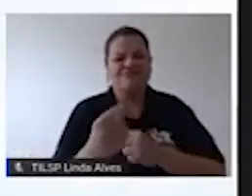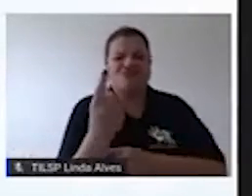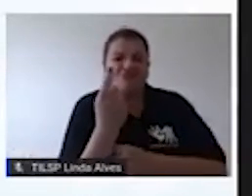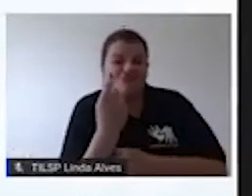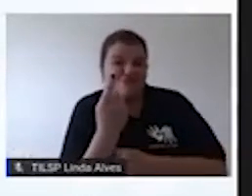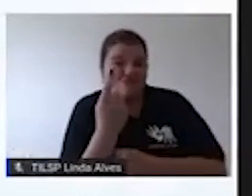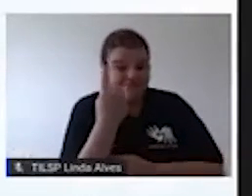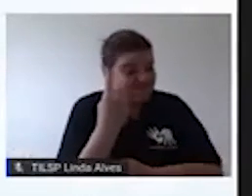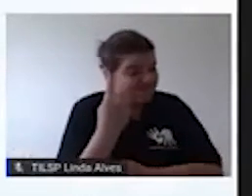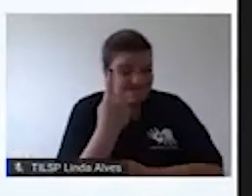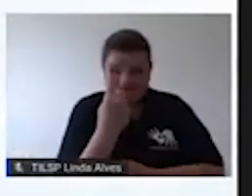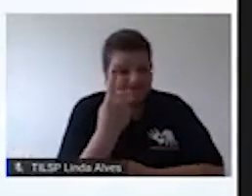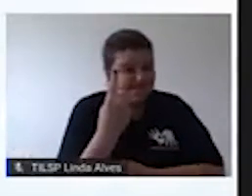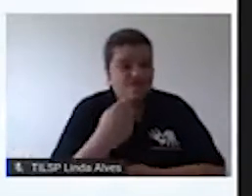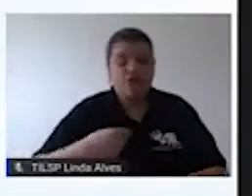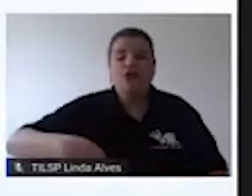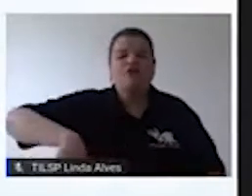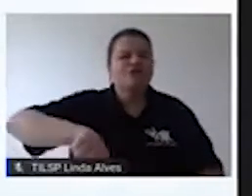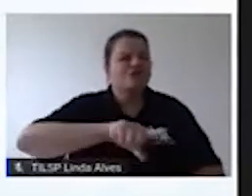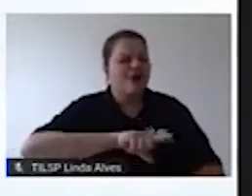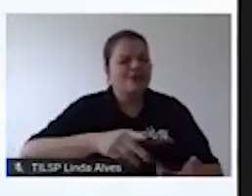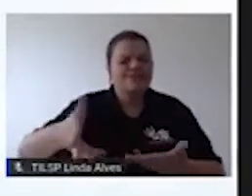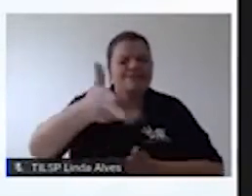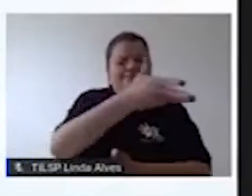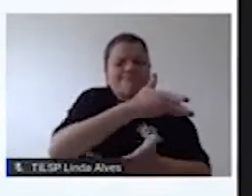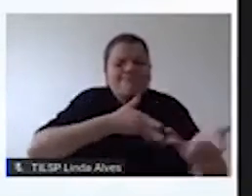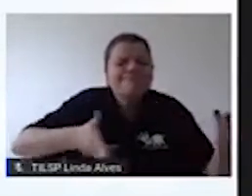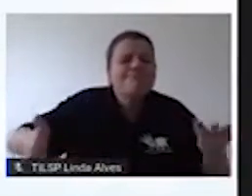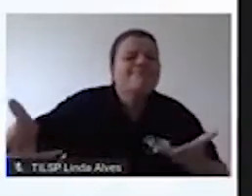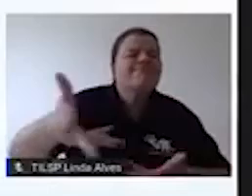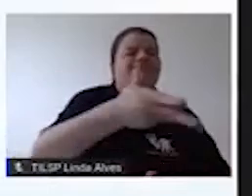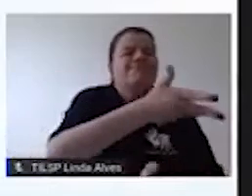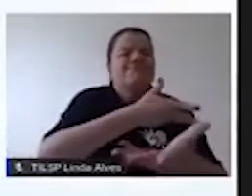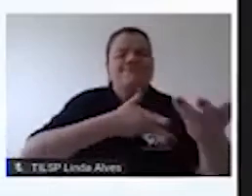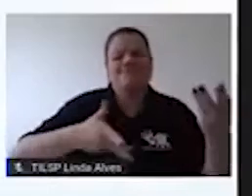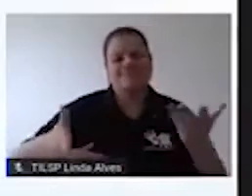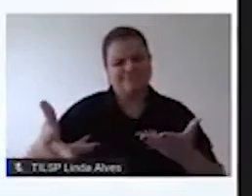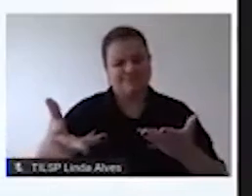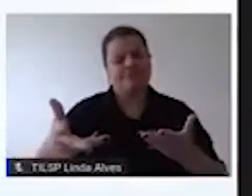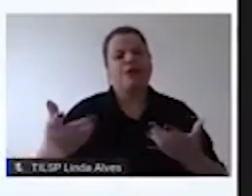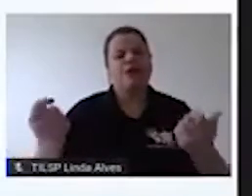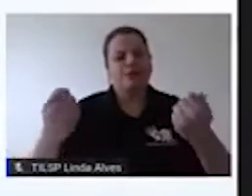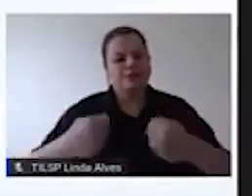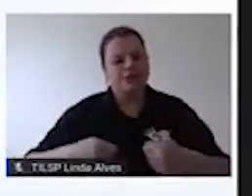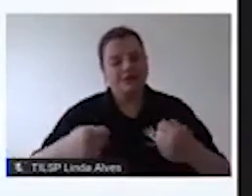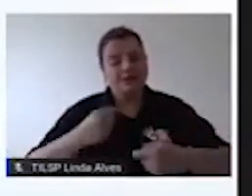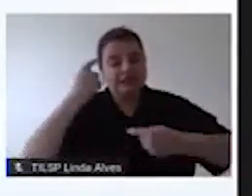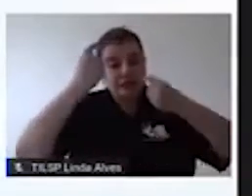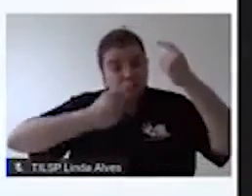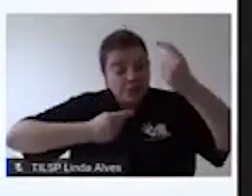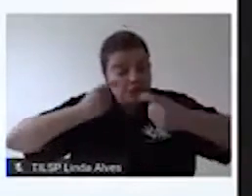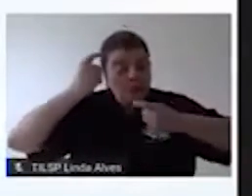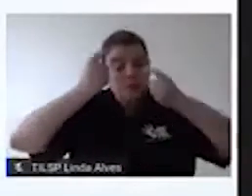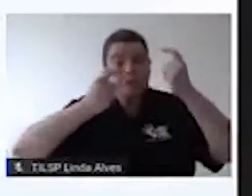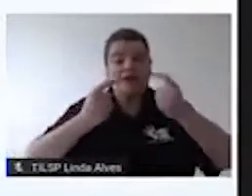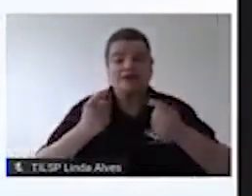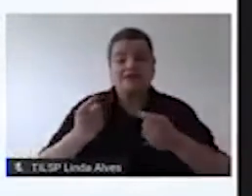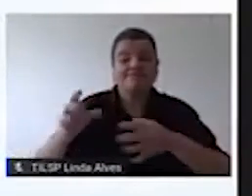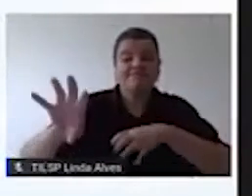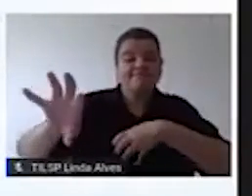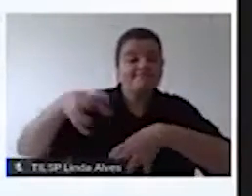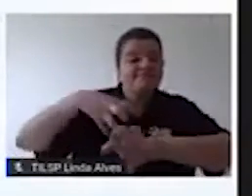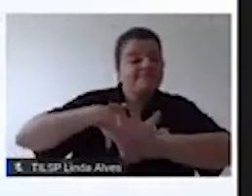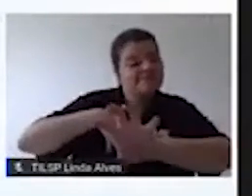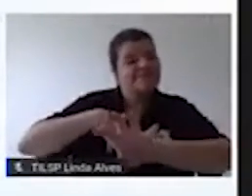né? Nós somos um coletivo e a gente precisa estar preocupado com o outro, porque esse outro pode